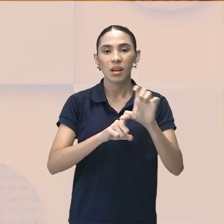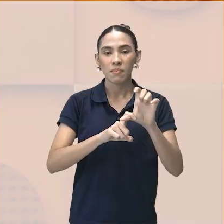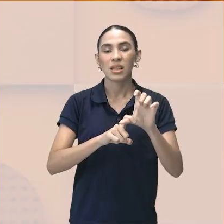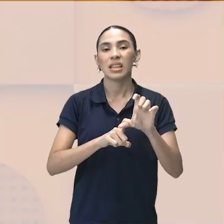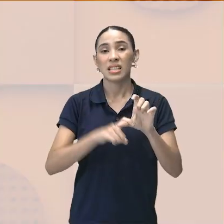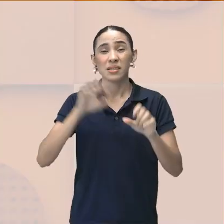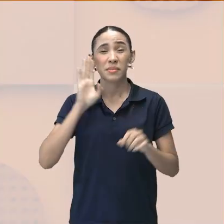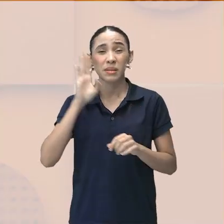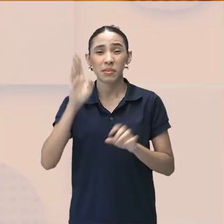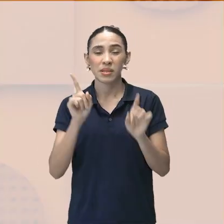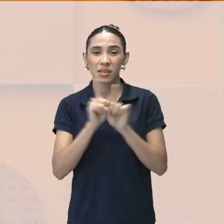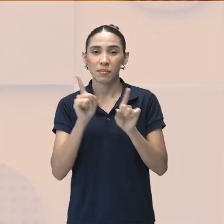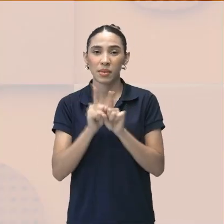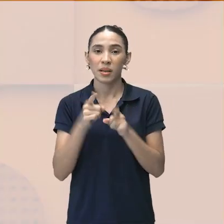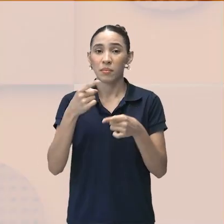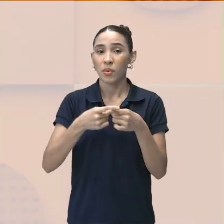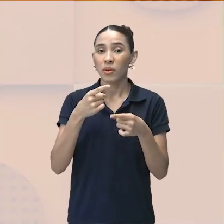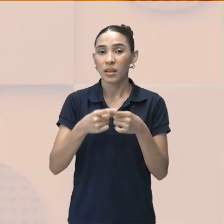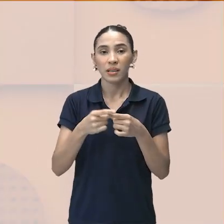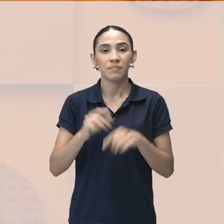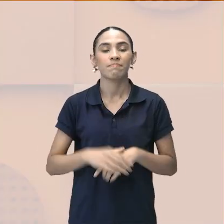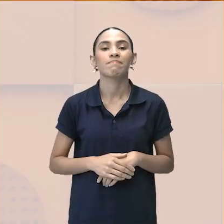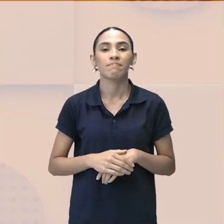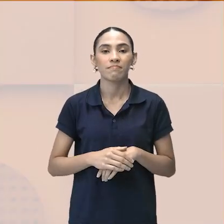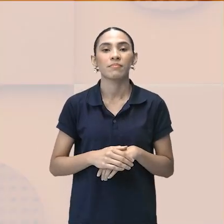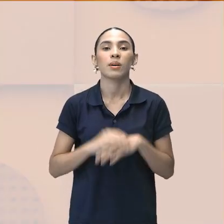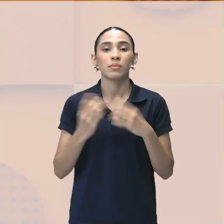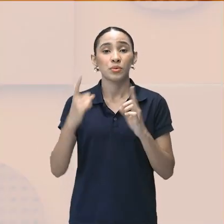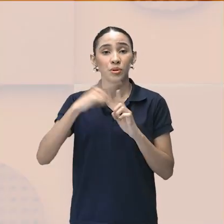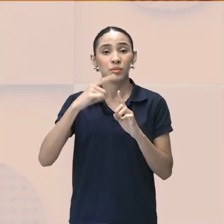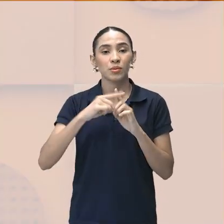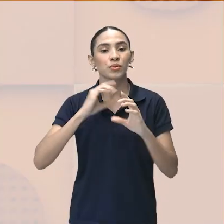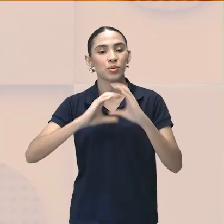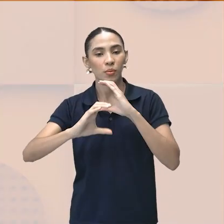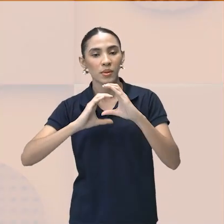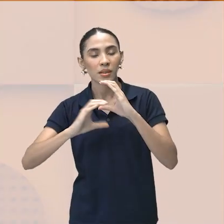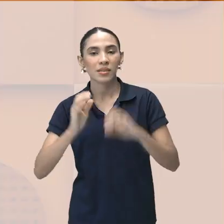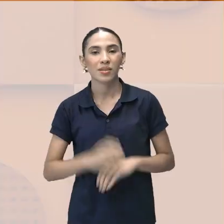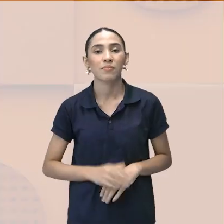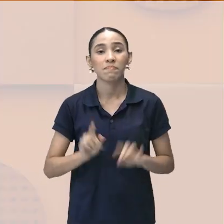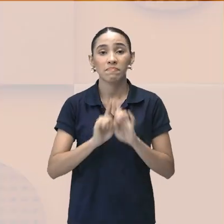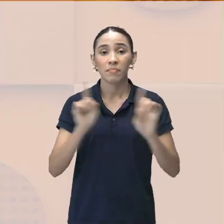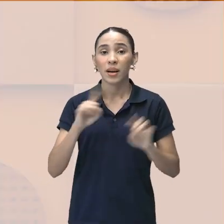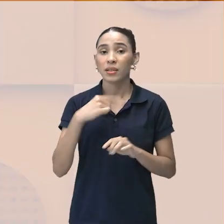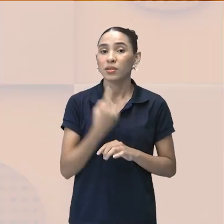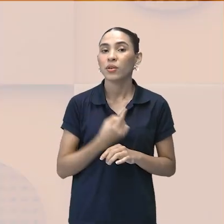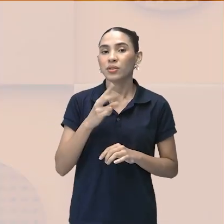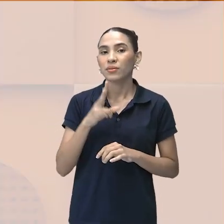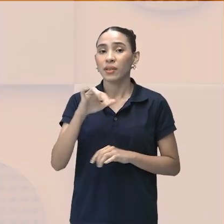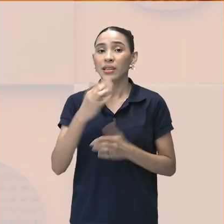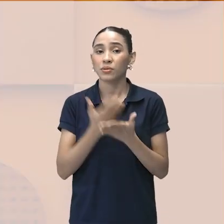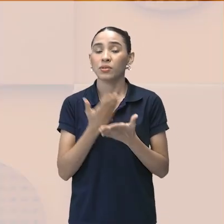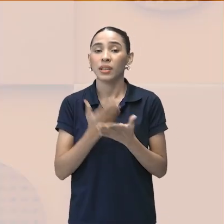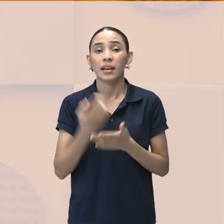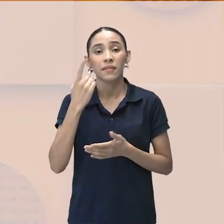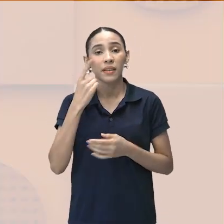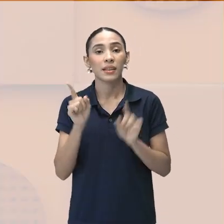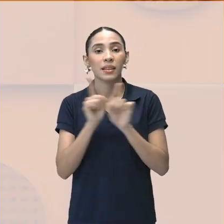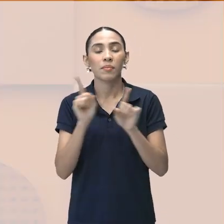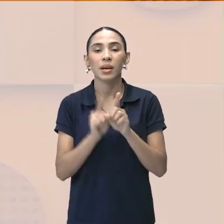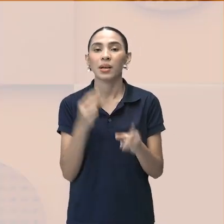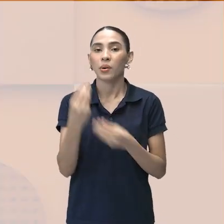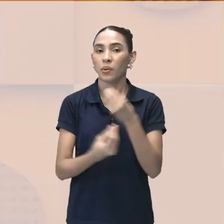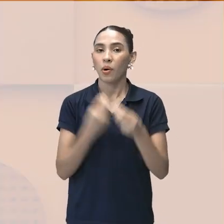dependência, principalmente por conta dos meios de comunicação. Mas, além disso, a gente também vai estudar e verificar como é que